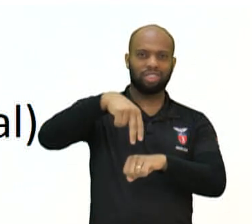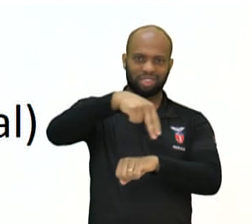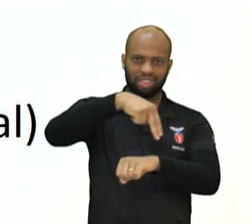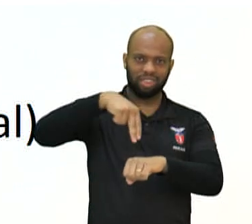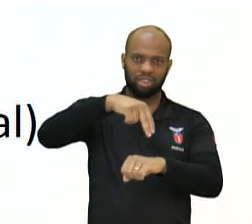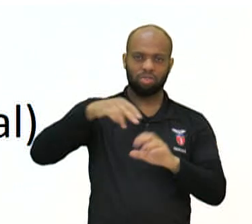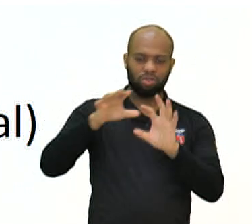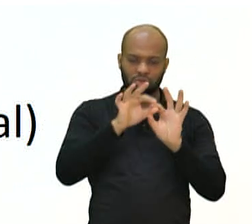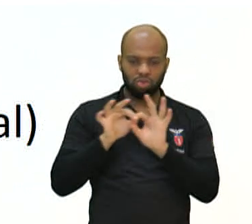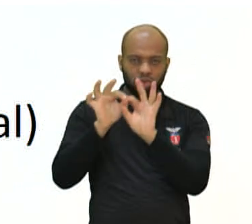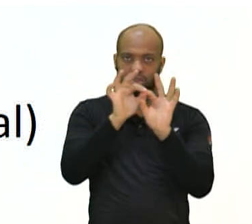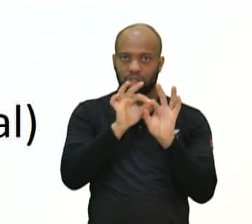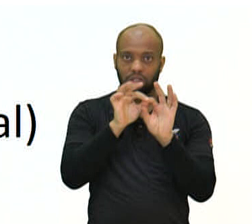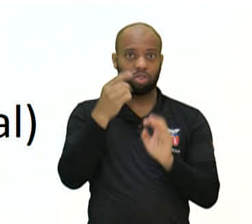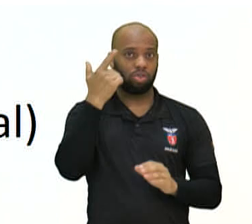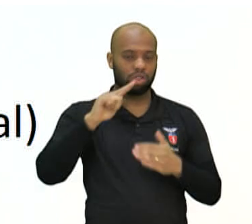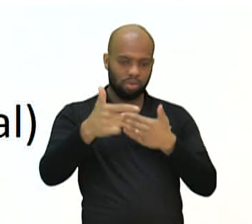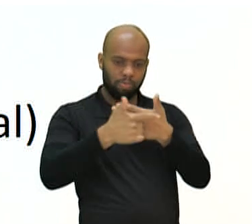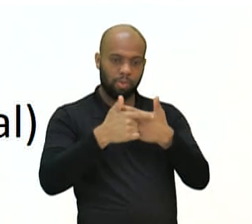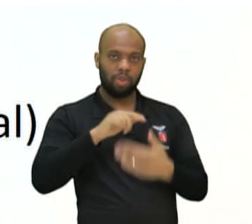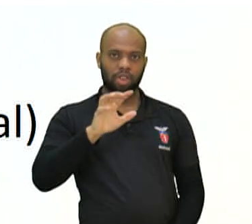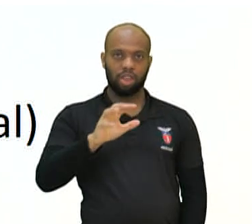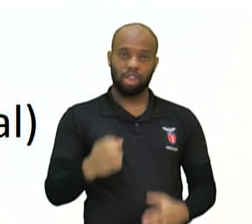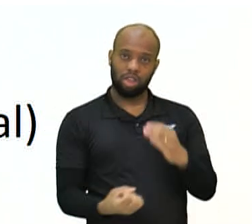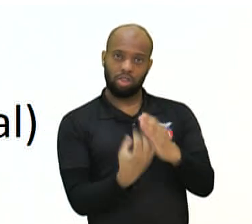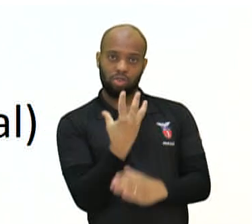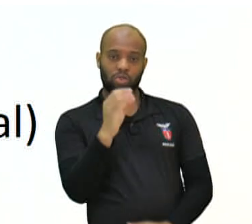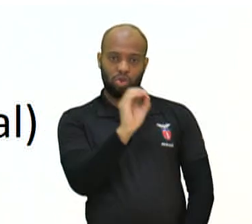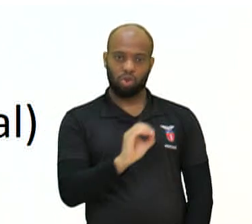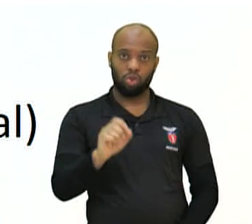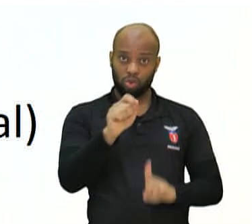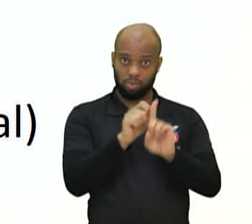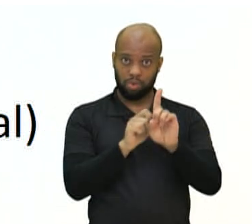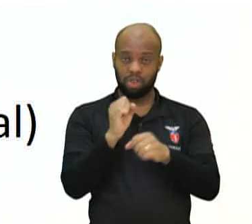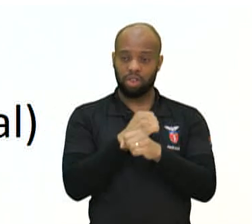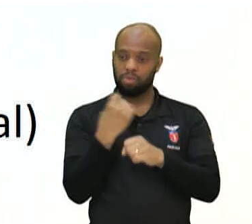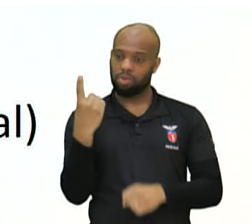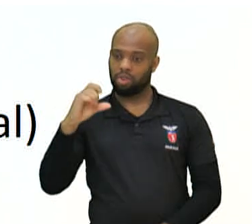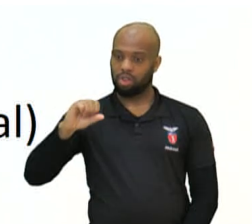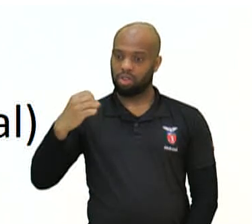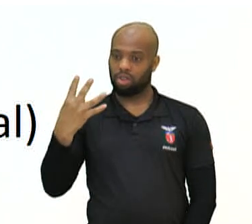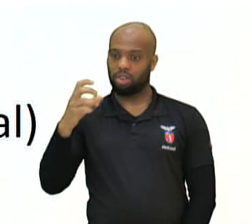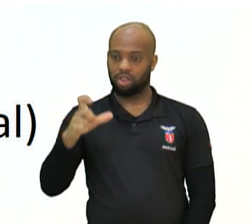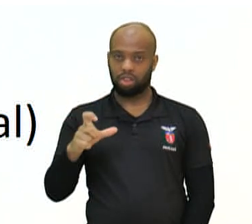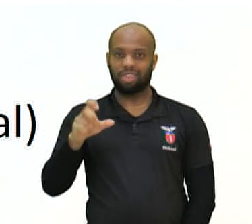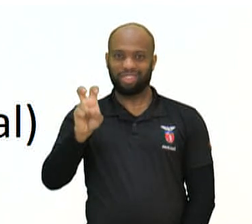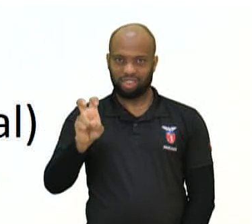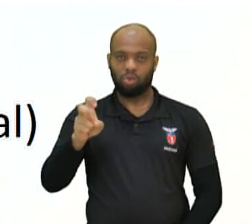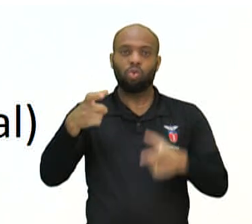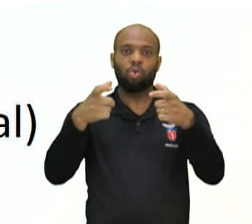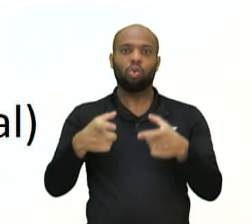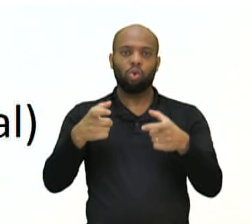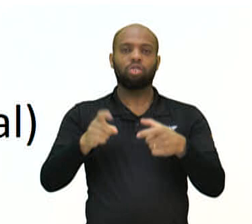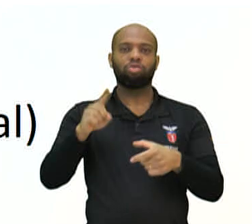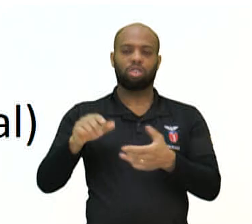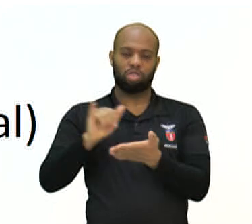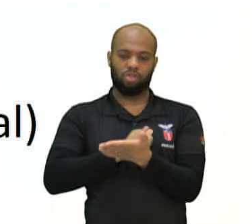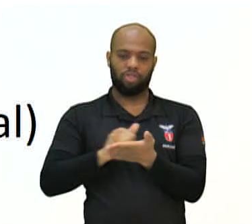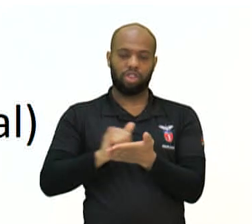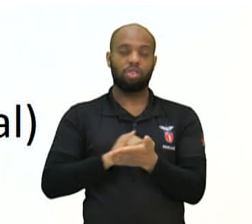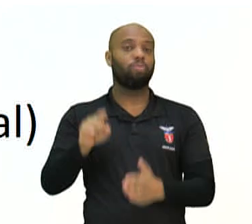esse papel. Fundada em outubro de 1945, com sede em Nova York, num território